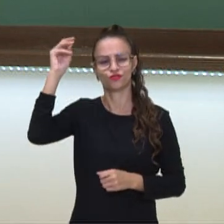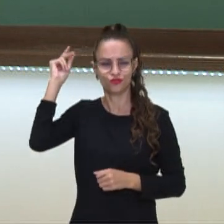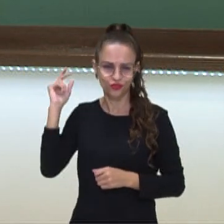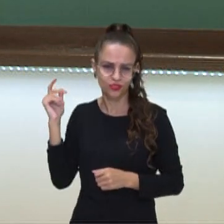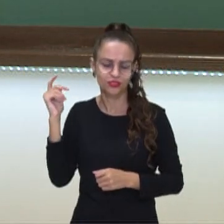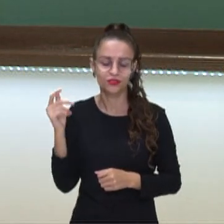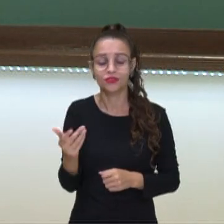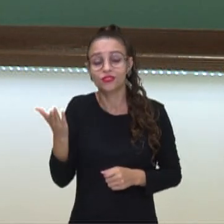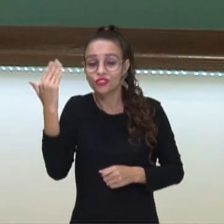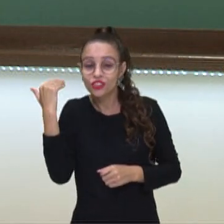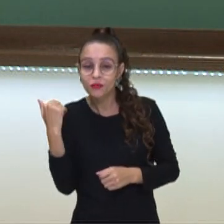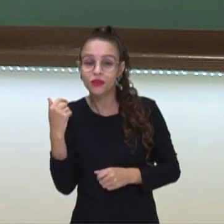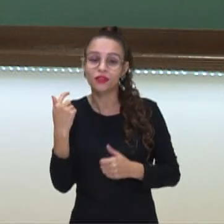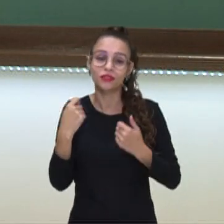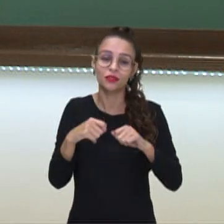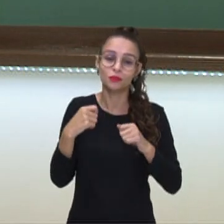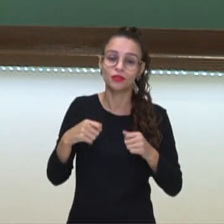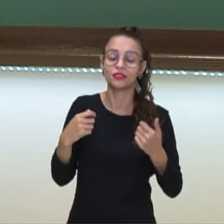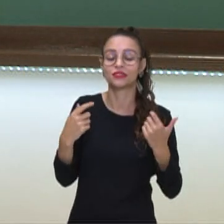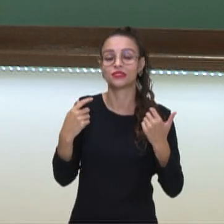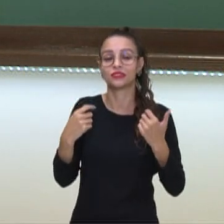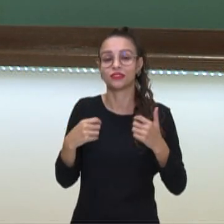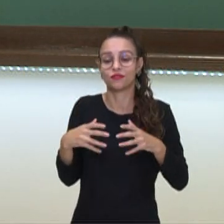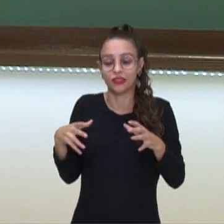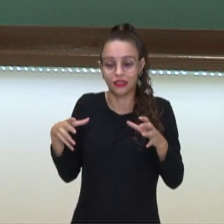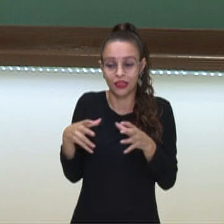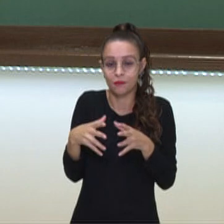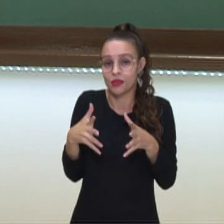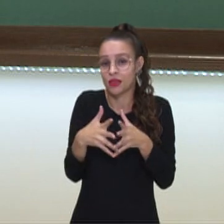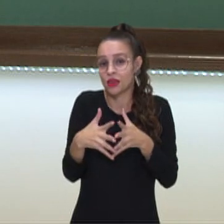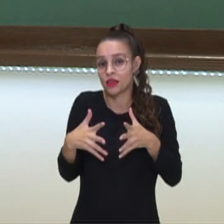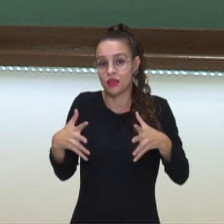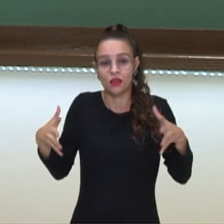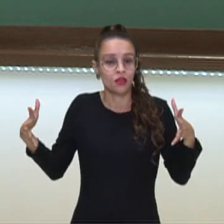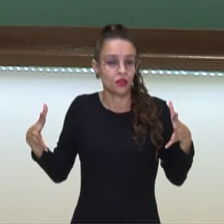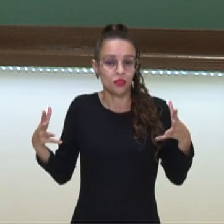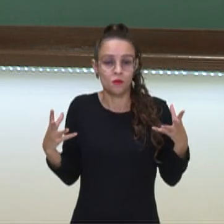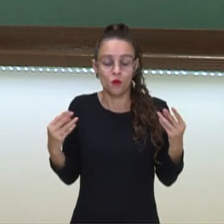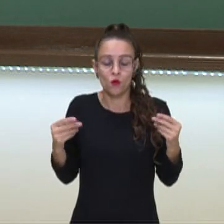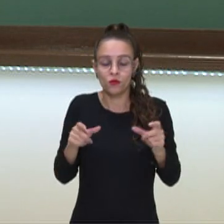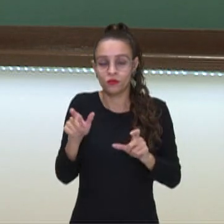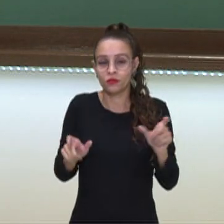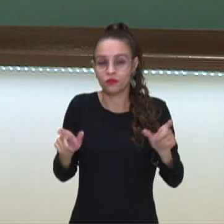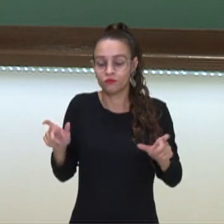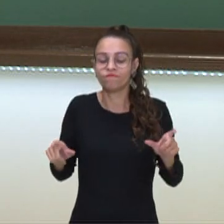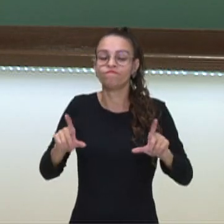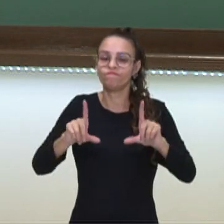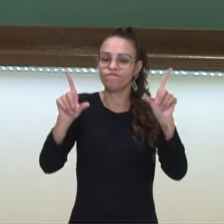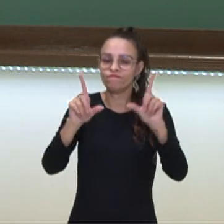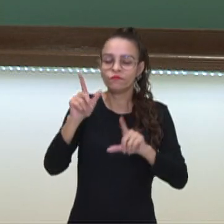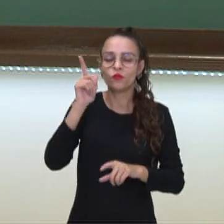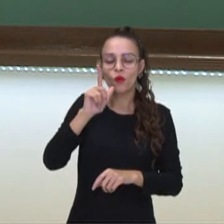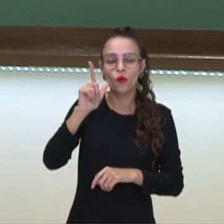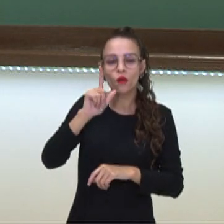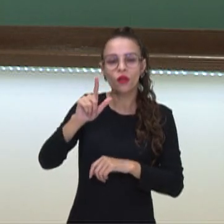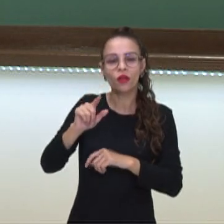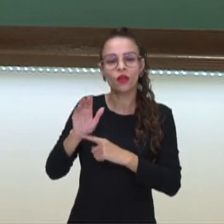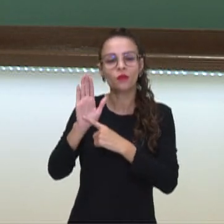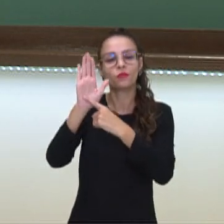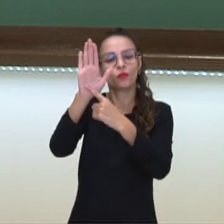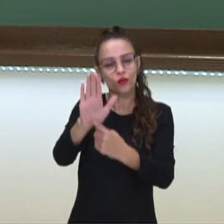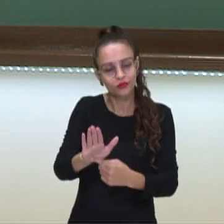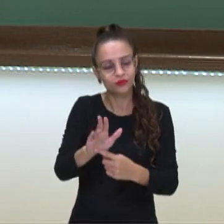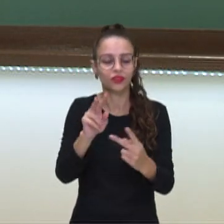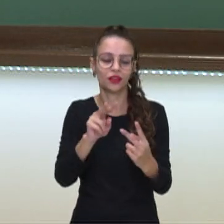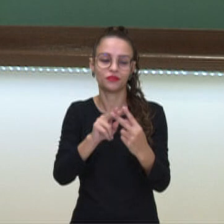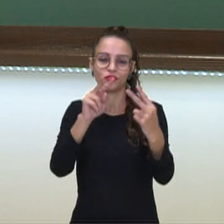transmissões, né? Antes você tinha que ter uma grande equipe de televisão para conseguir transmitir uma partida